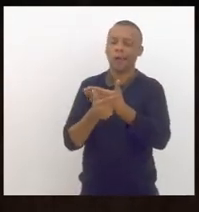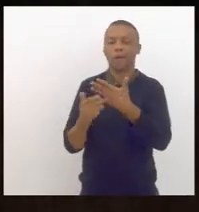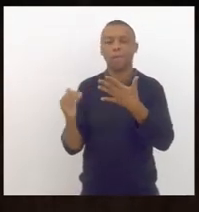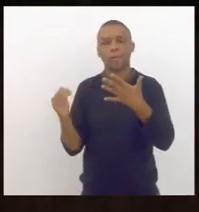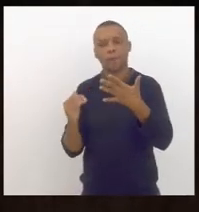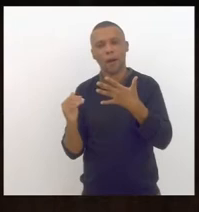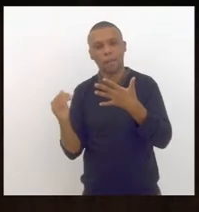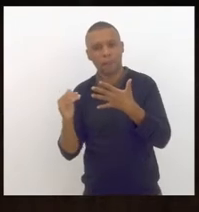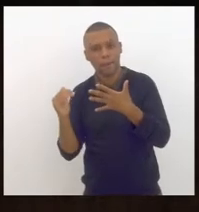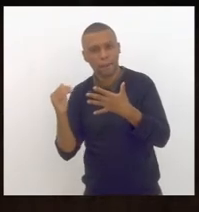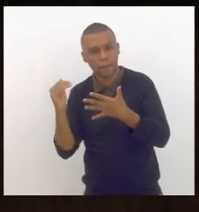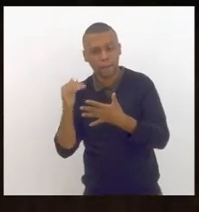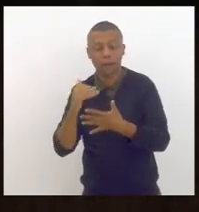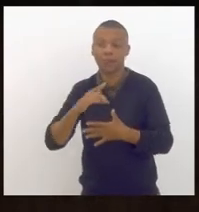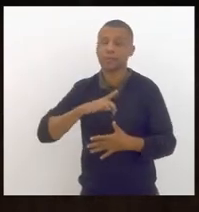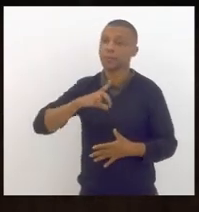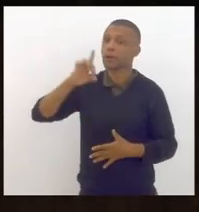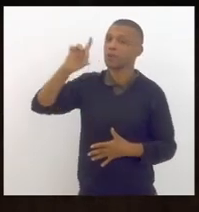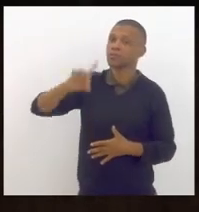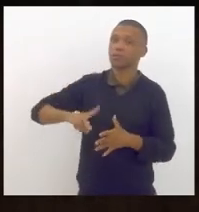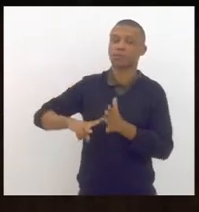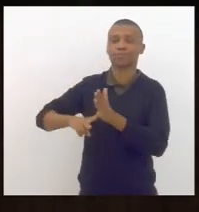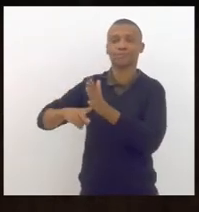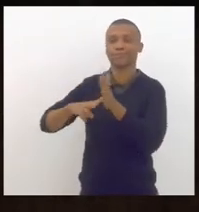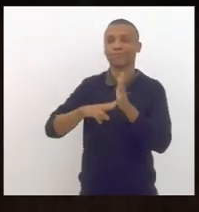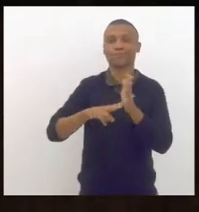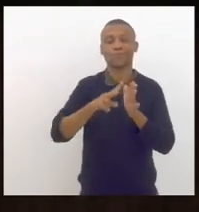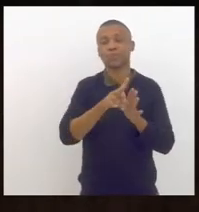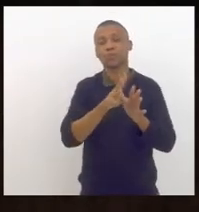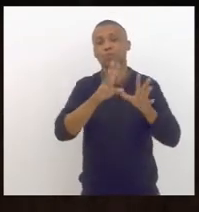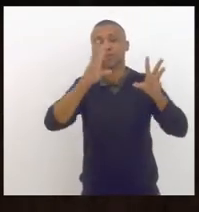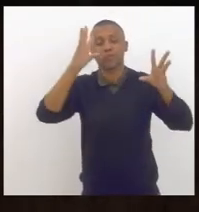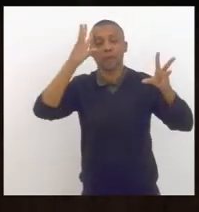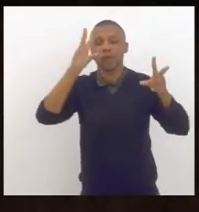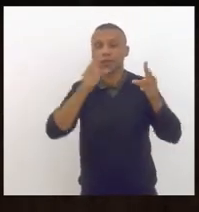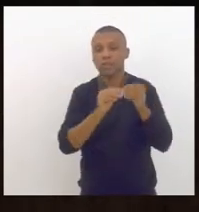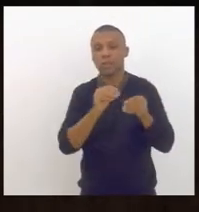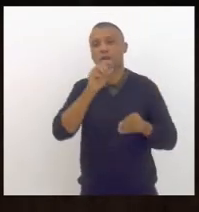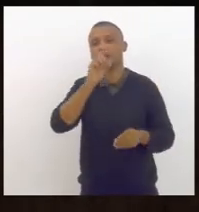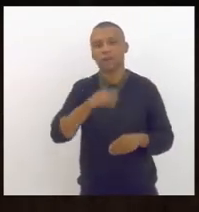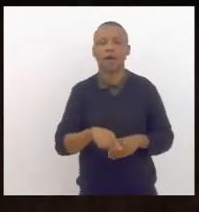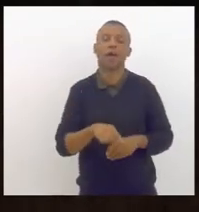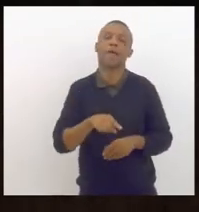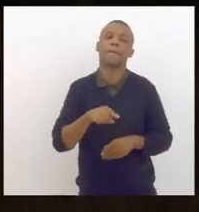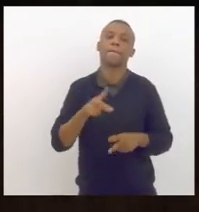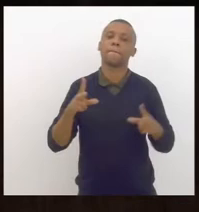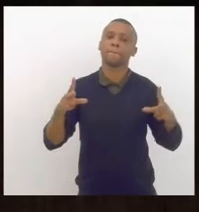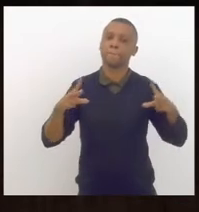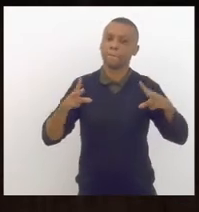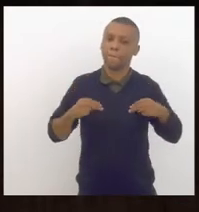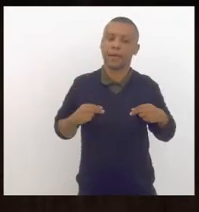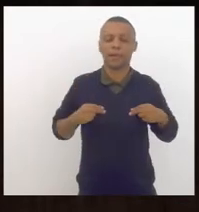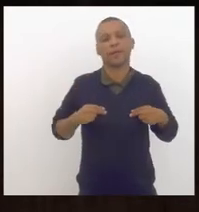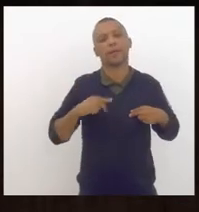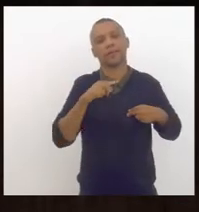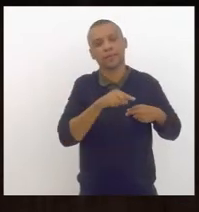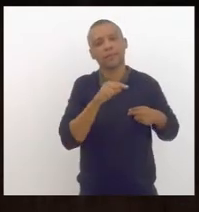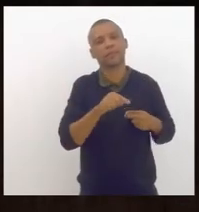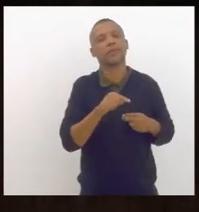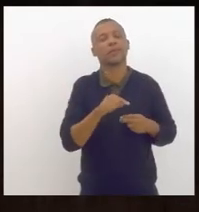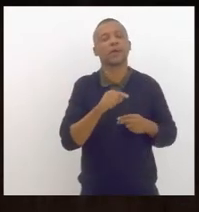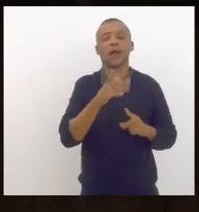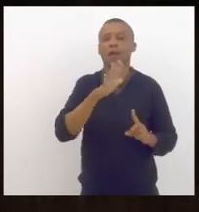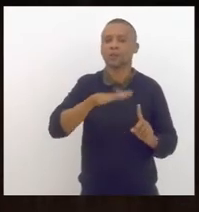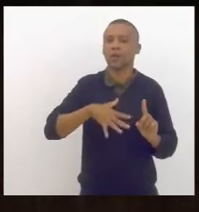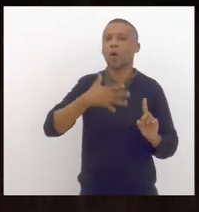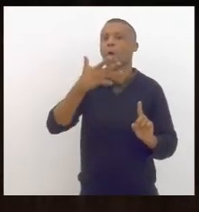uma direção de sindicato, isto daí por si só já também é merecedora desta